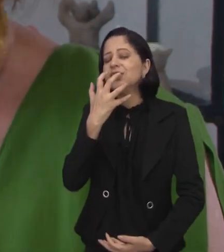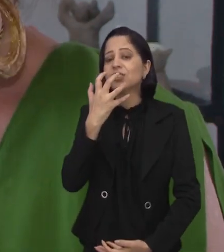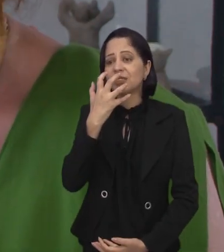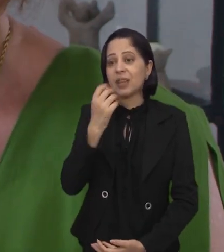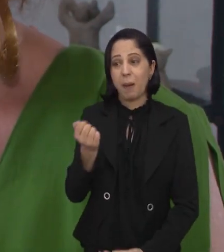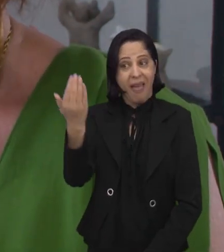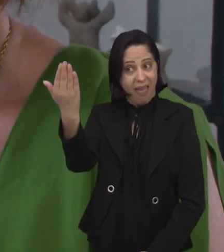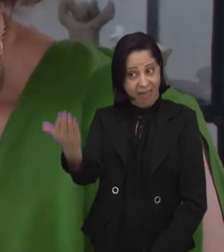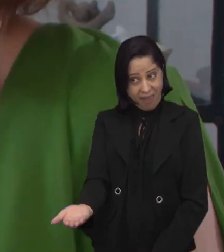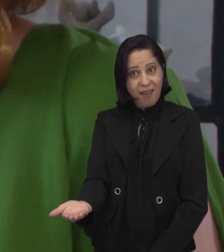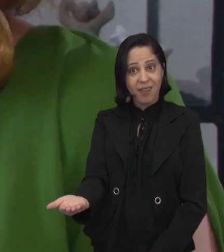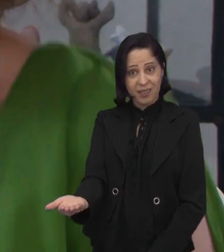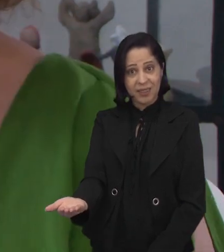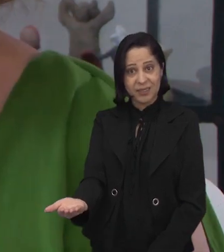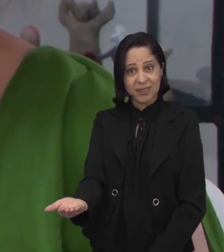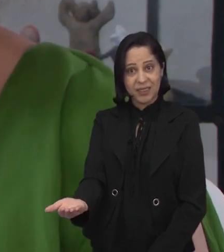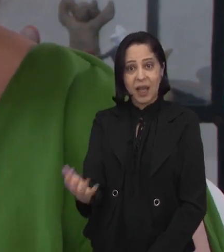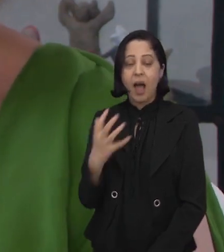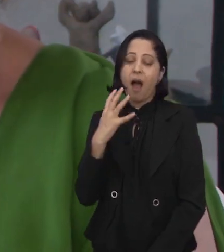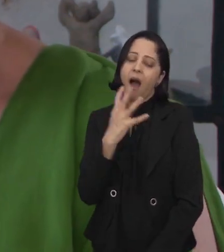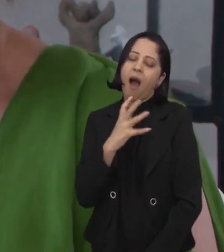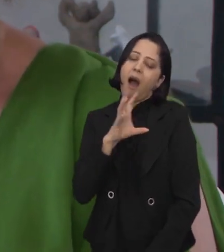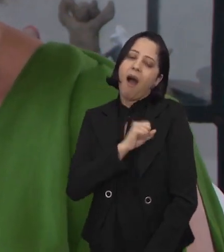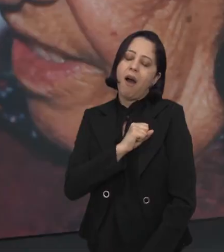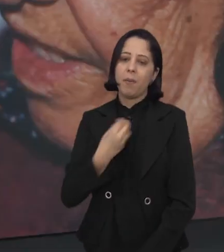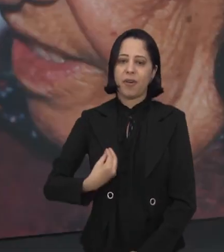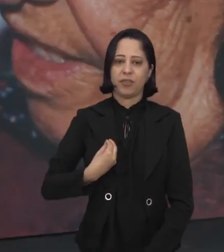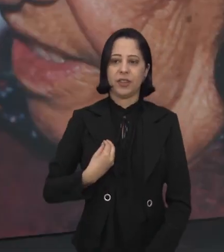presépios, dos animais, toda a produção dela